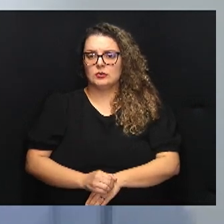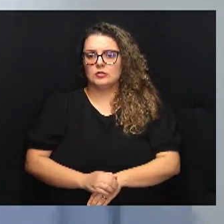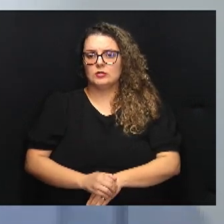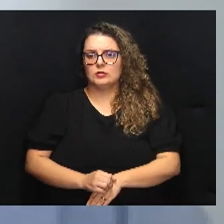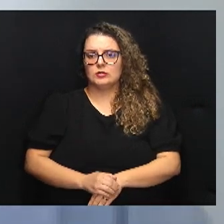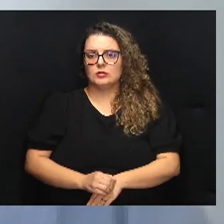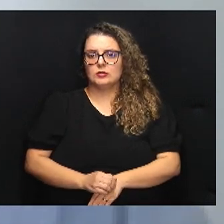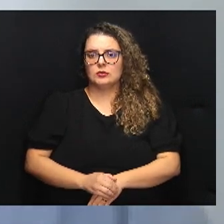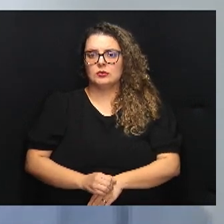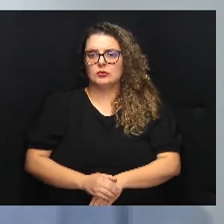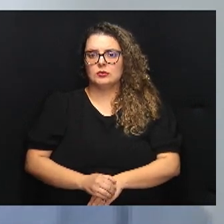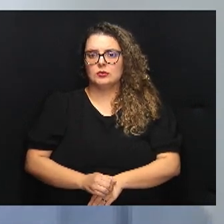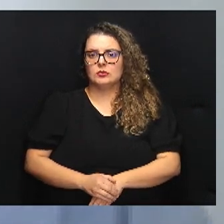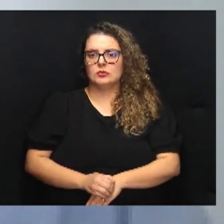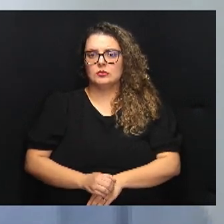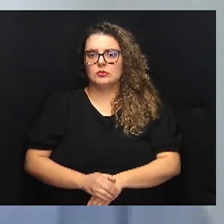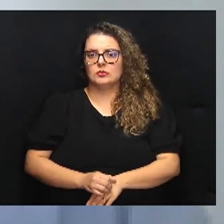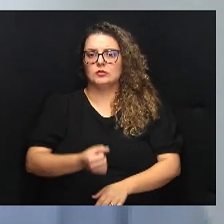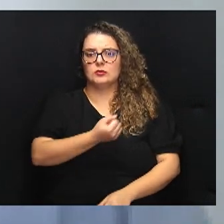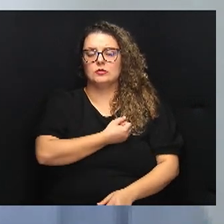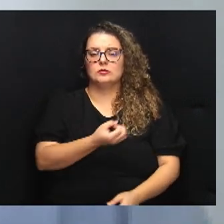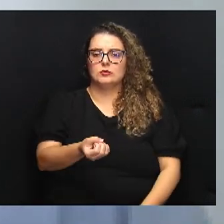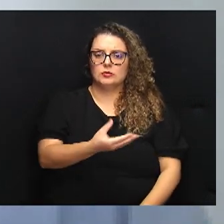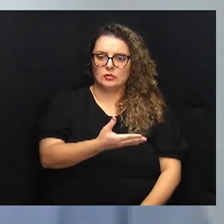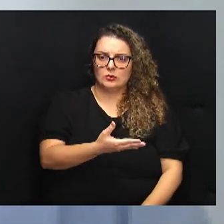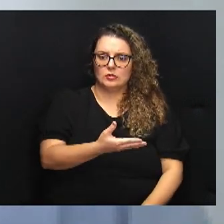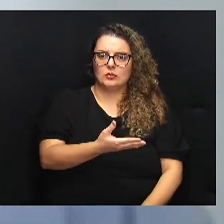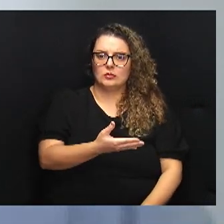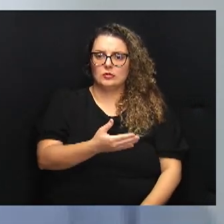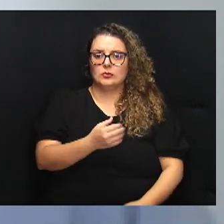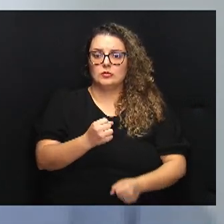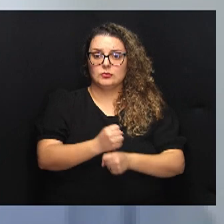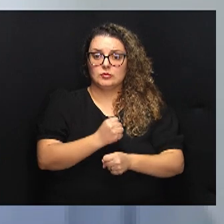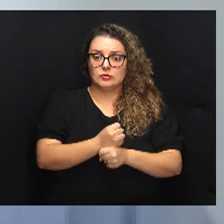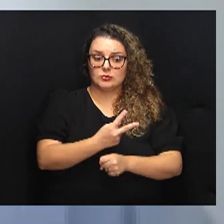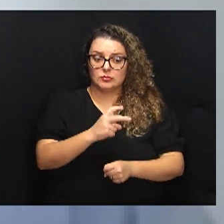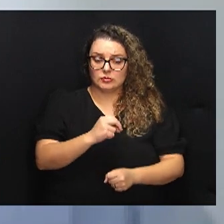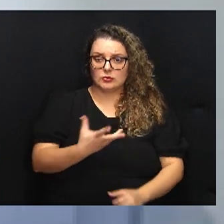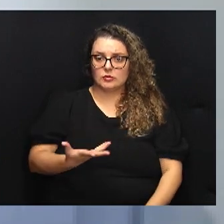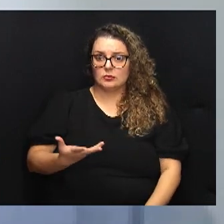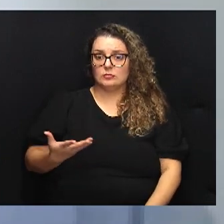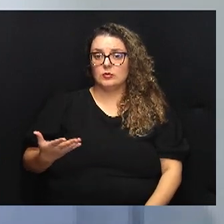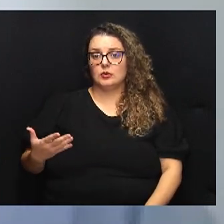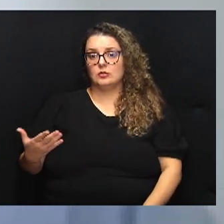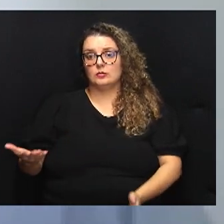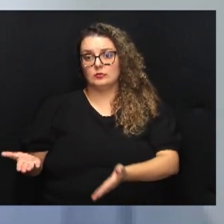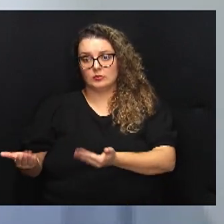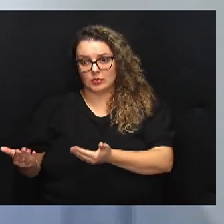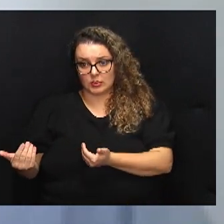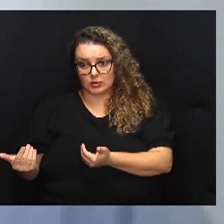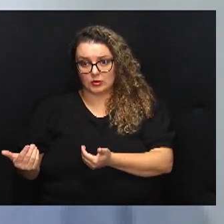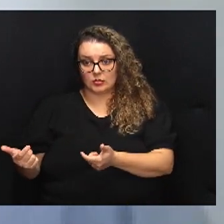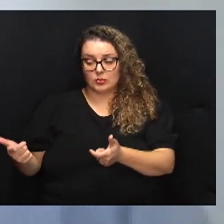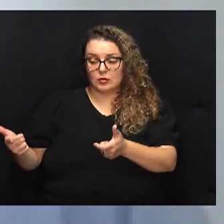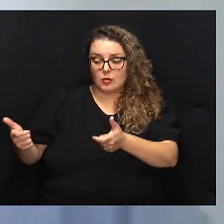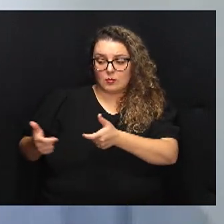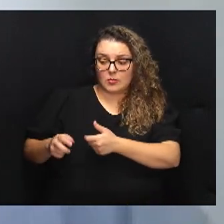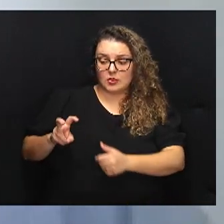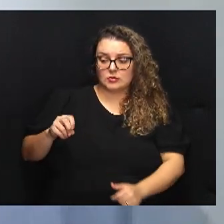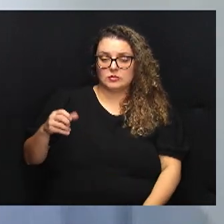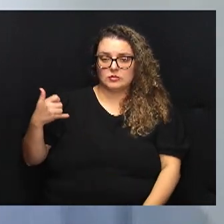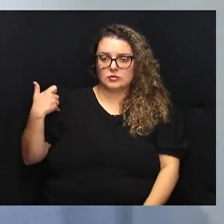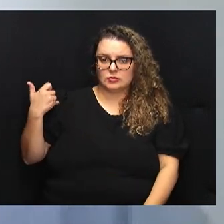de casos novos nos últimos 20 anos. Já nos adultos mais jovens, que são com menos de 50 anos de